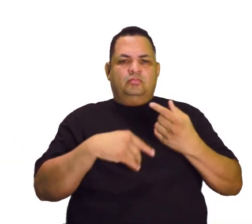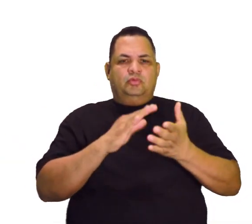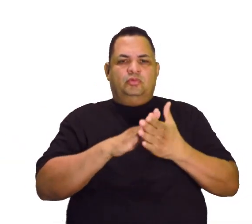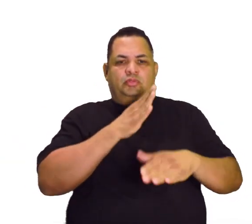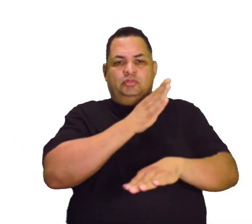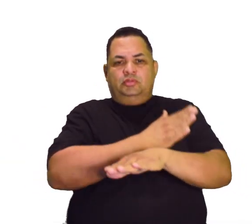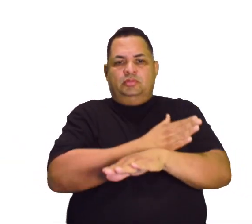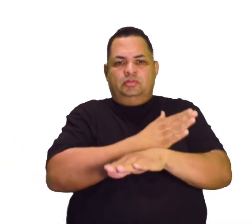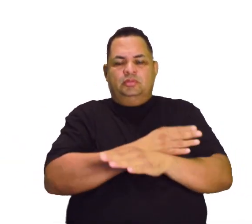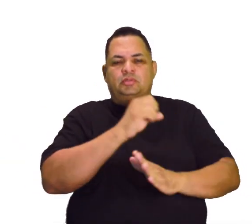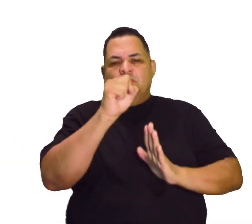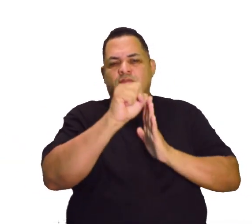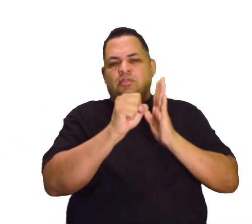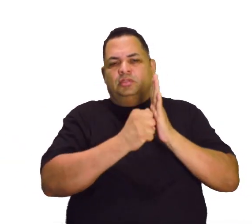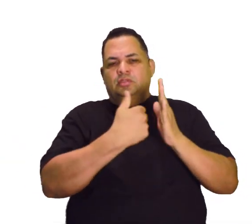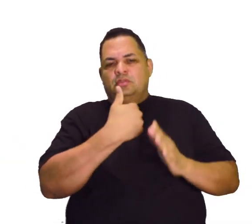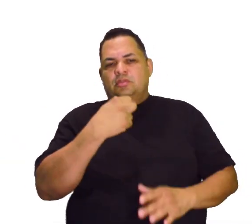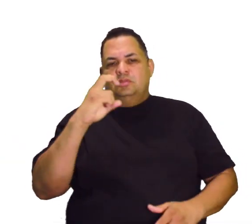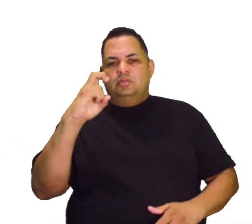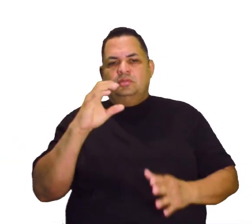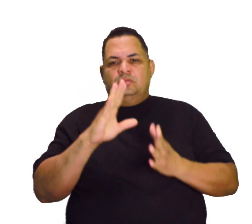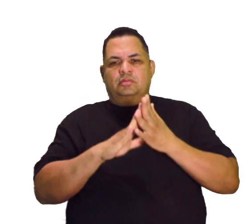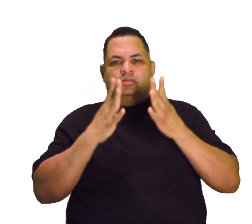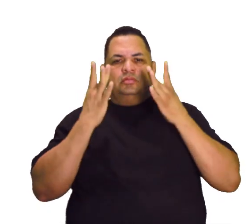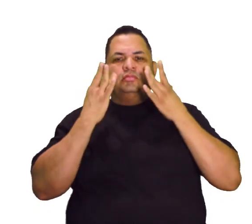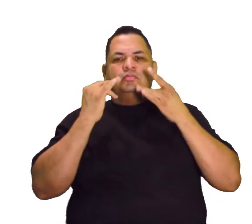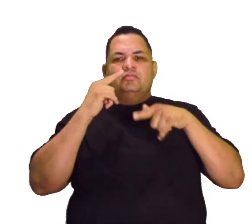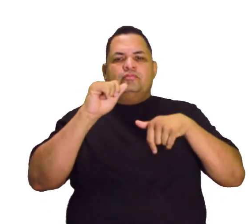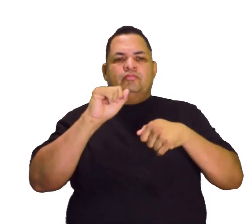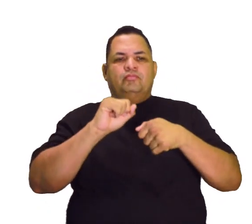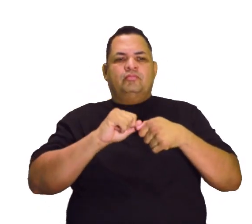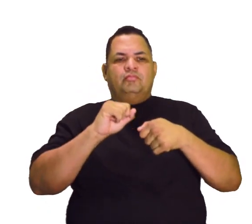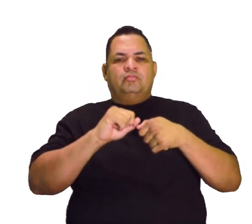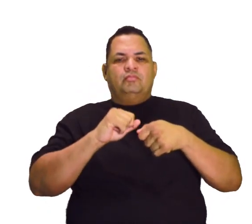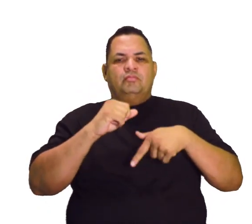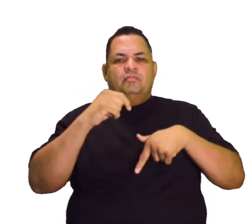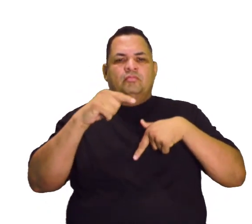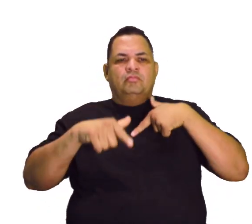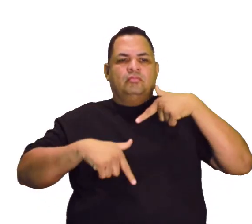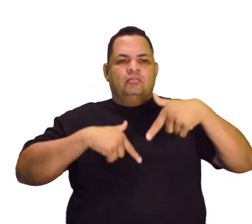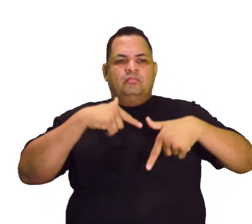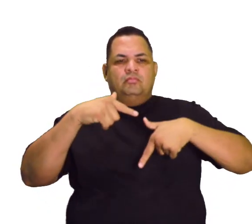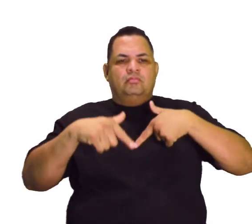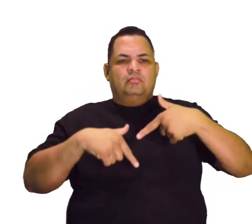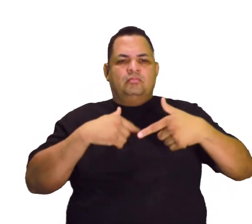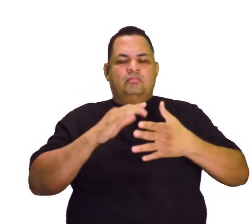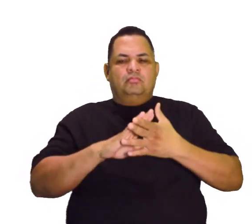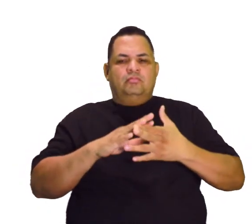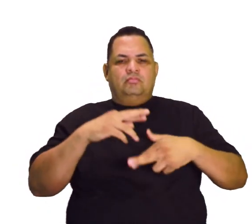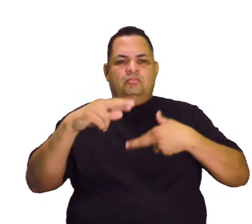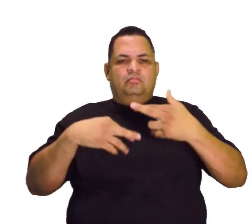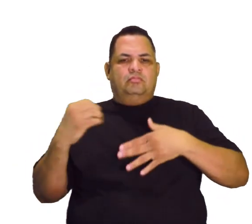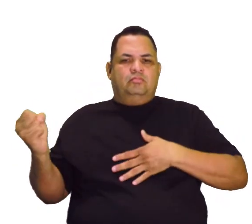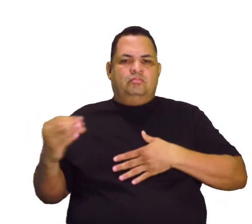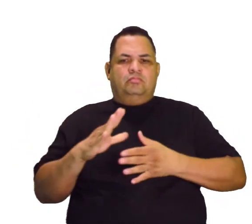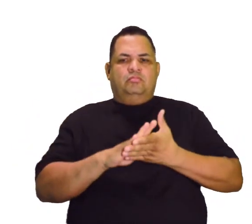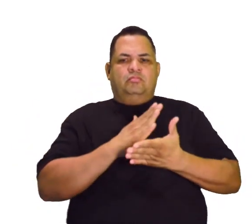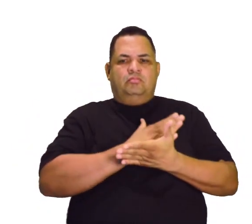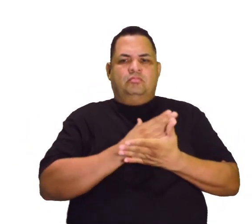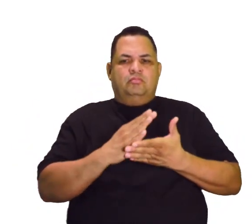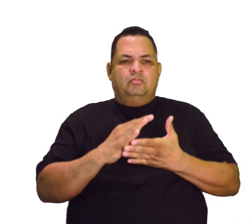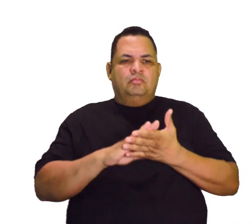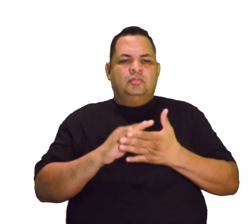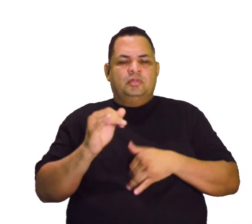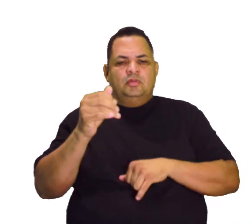medieval, né? Século XV. Foi o teatro produzido durante o Renascimento, que teve início